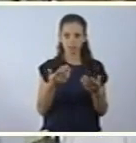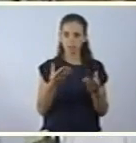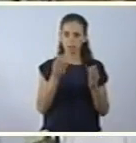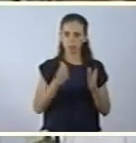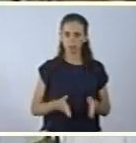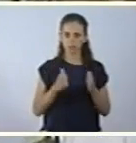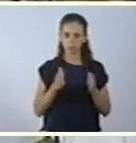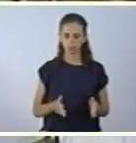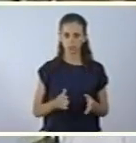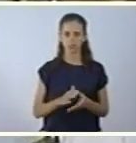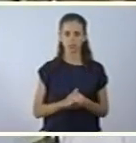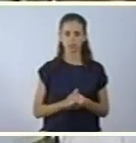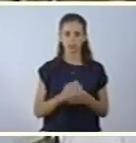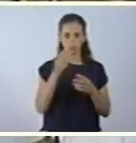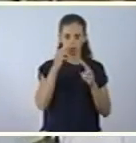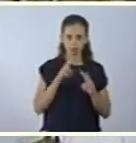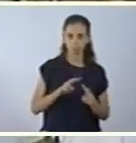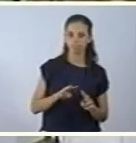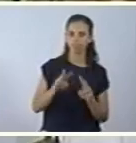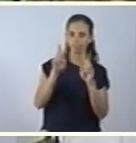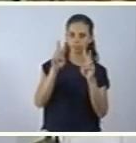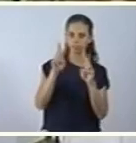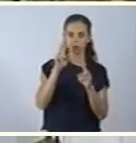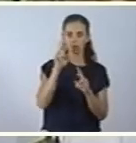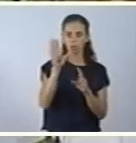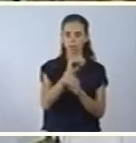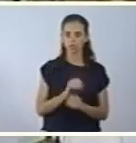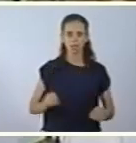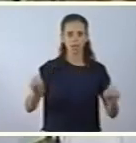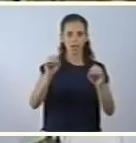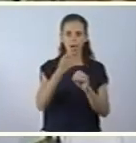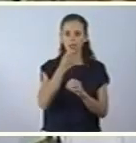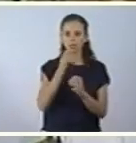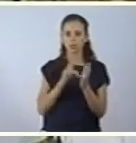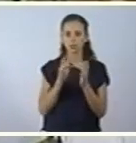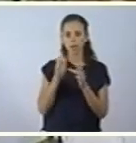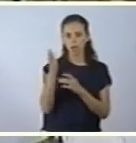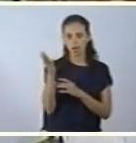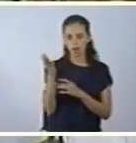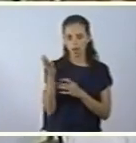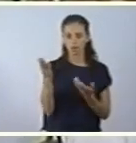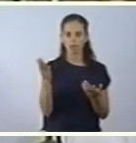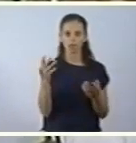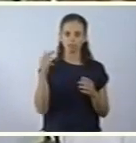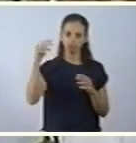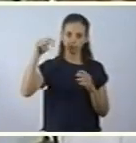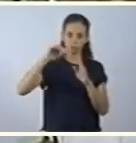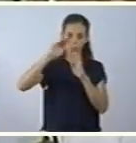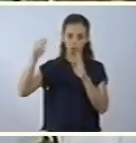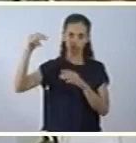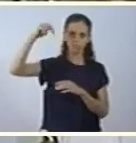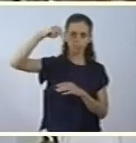temais. Erguendo os olhos, eles não viram mais ninguém senão Jesus. Ao descerem do